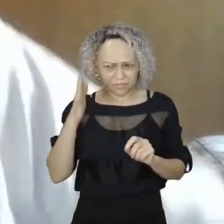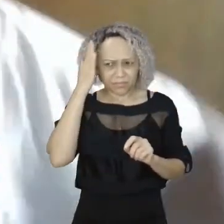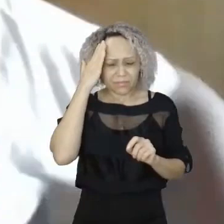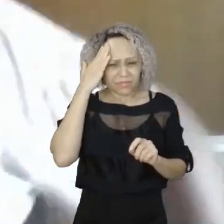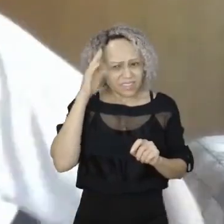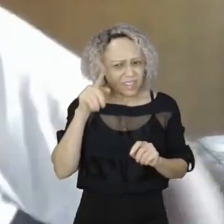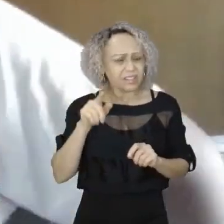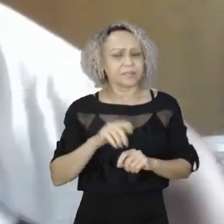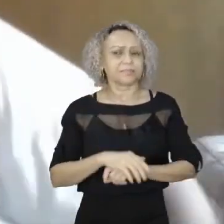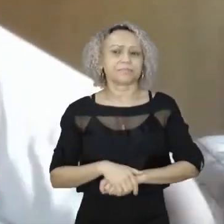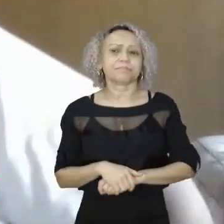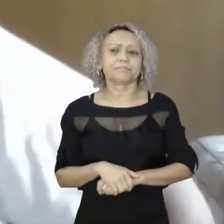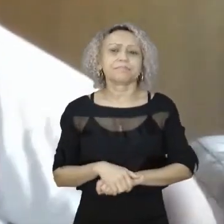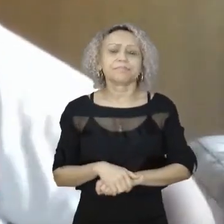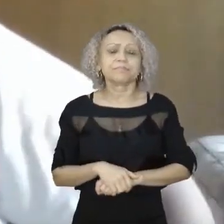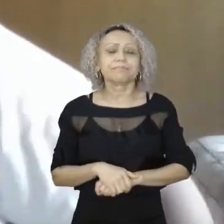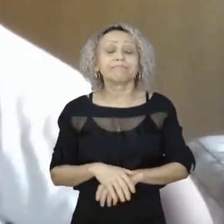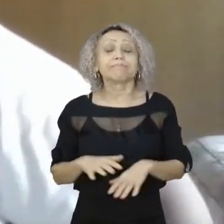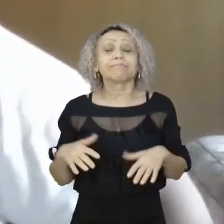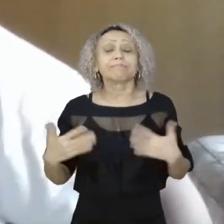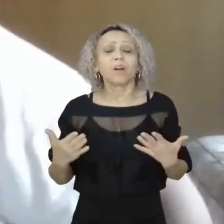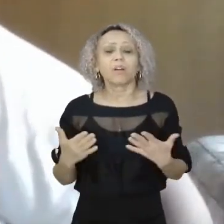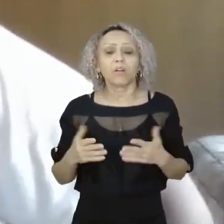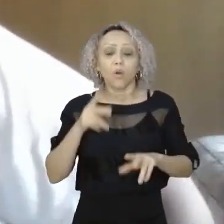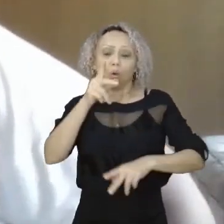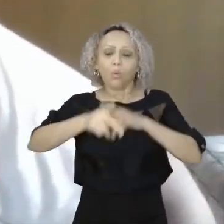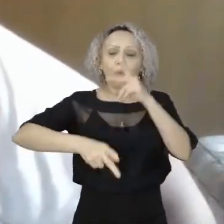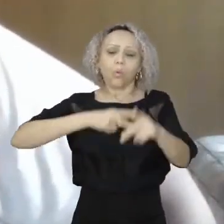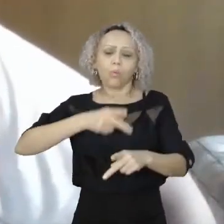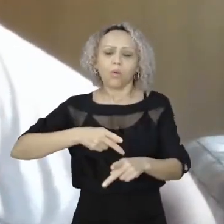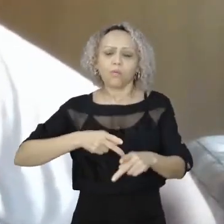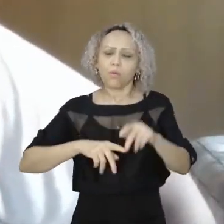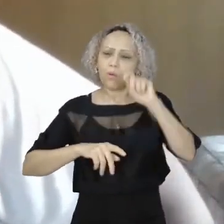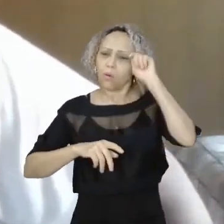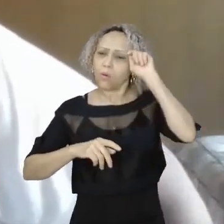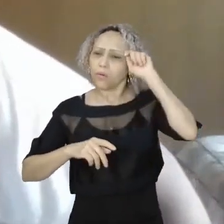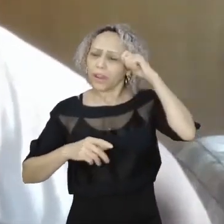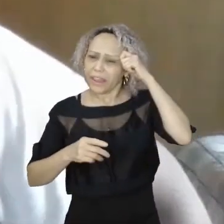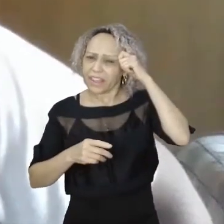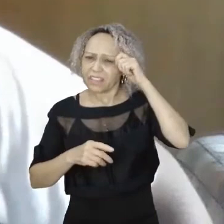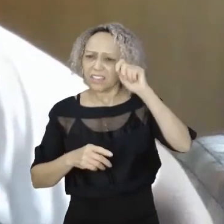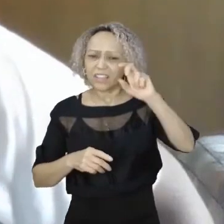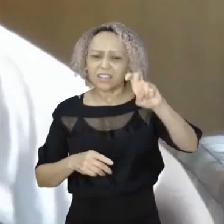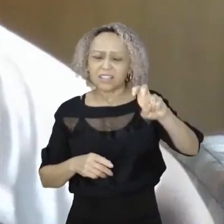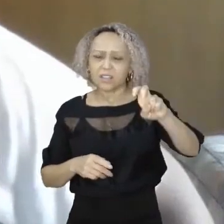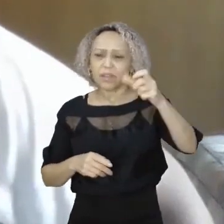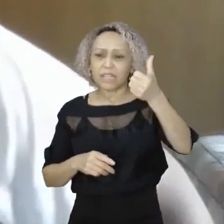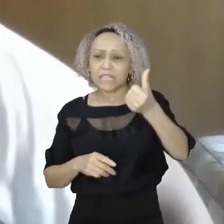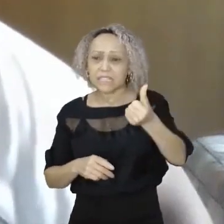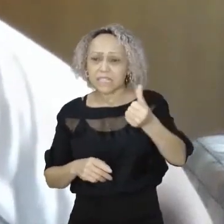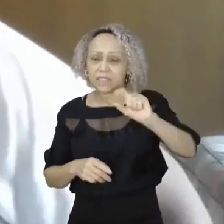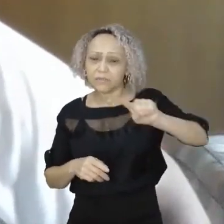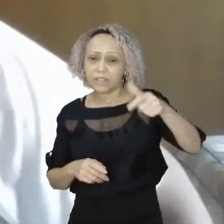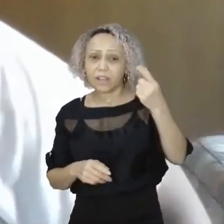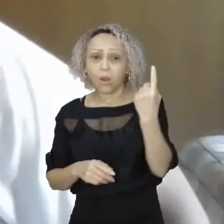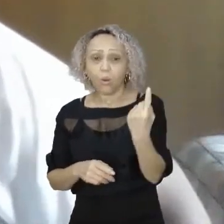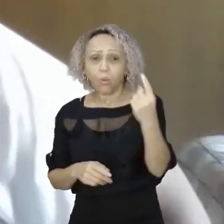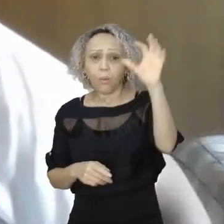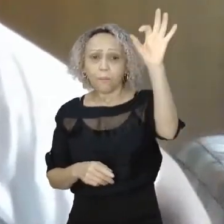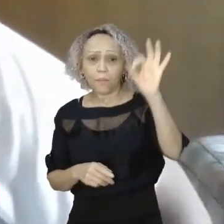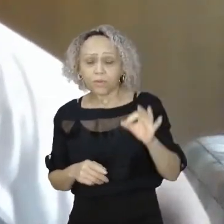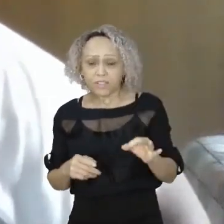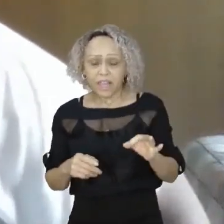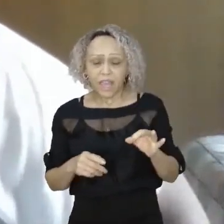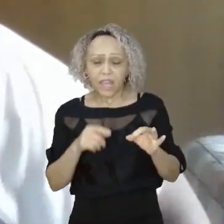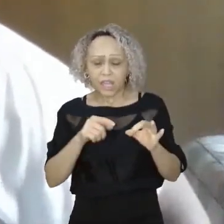ideia, embora que a população negra representar hoje 56,1% da população